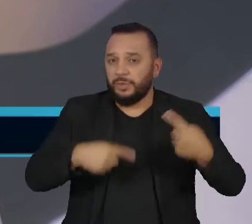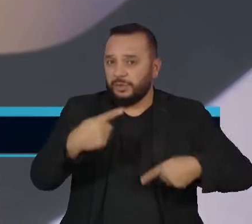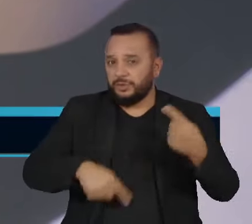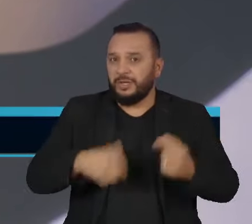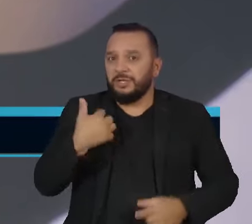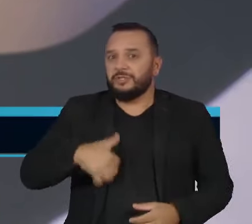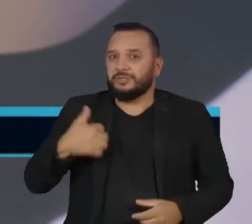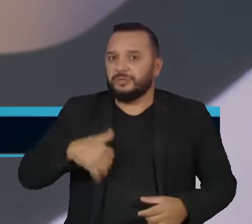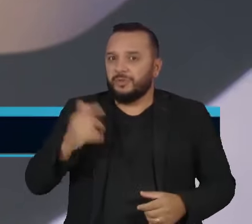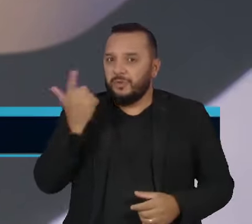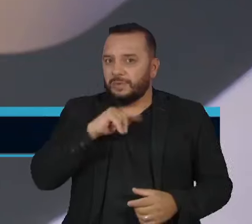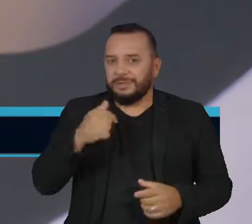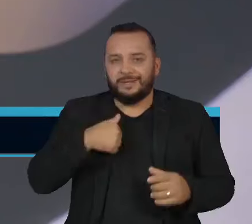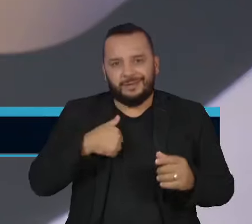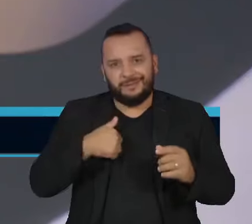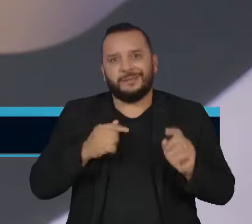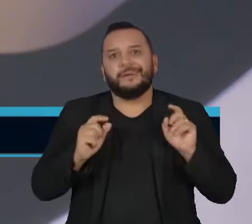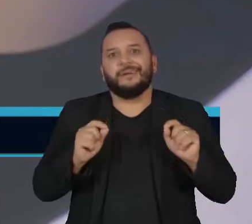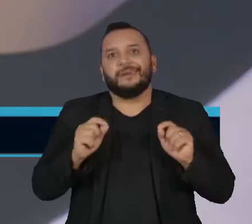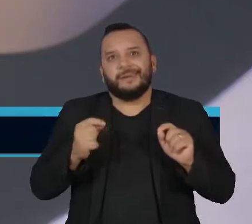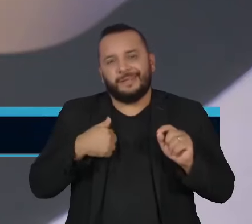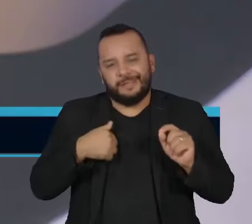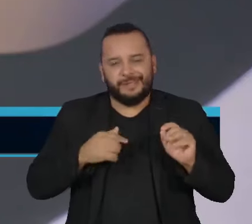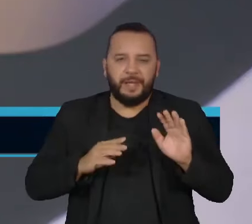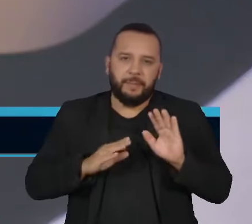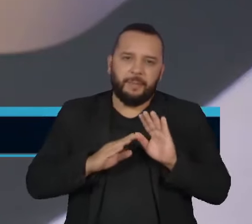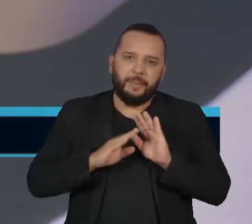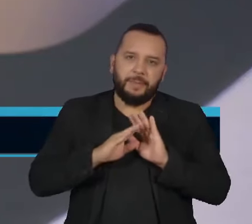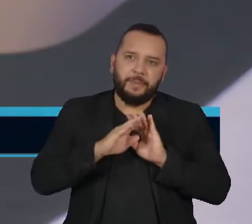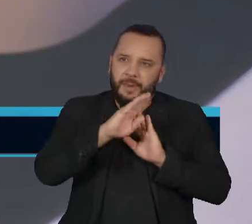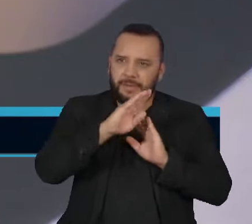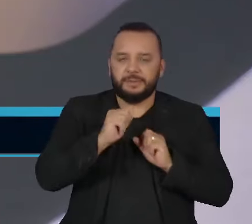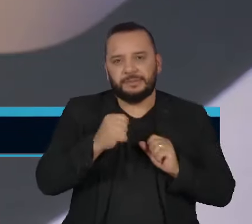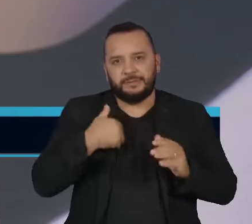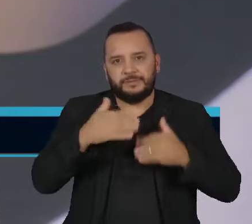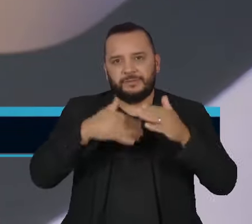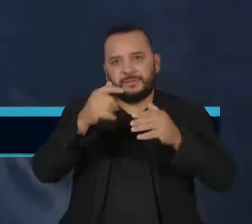volte a esse círculo virtuoso do crescimento e desenvolvimento econômico.